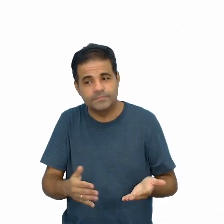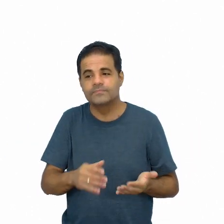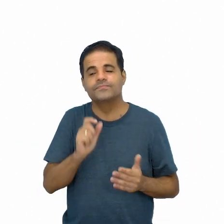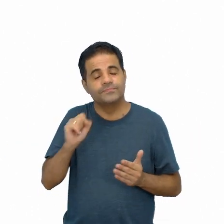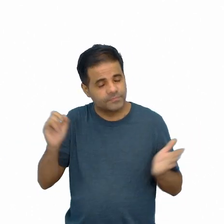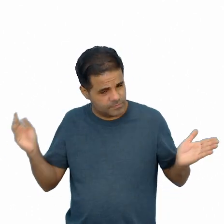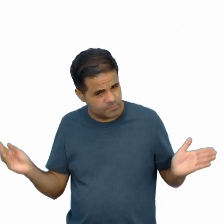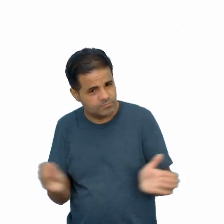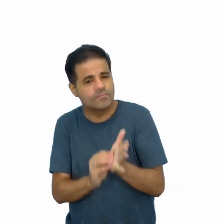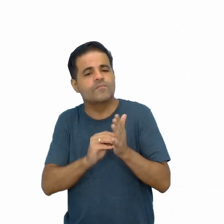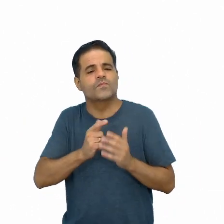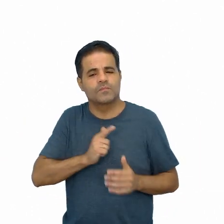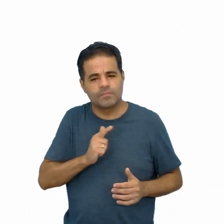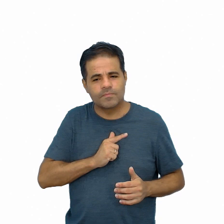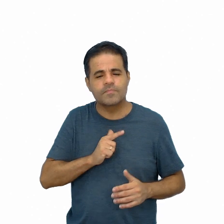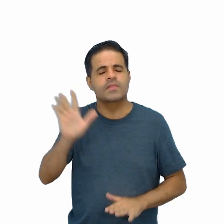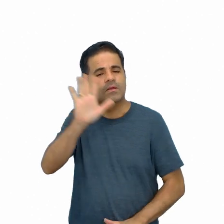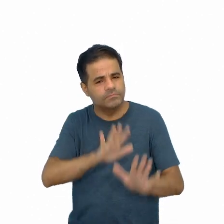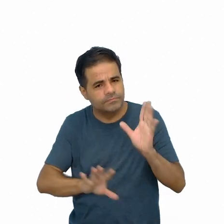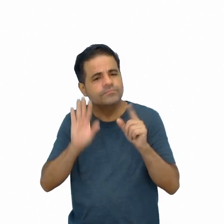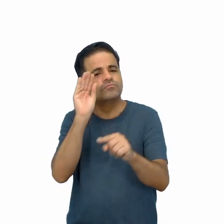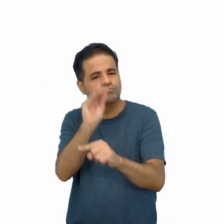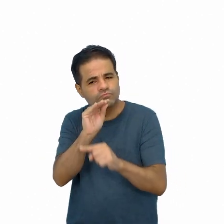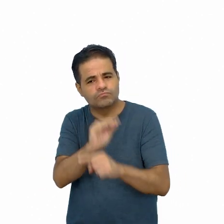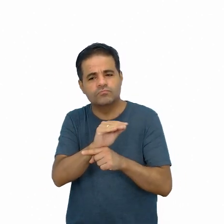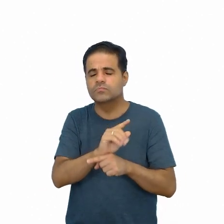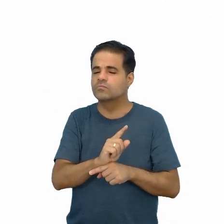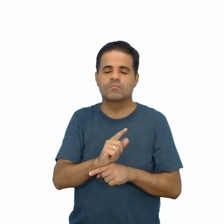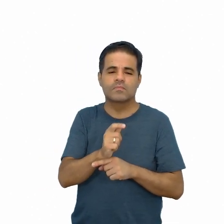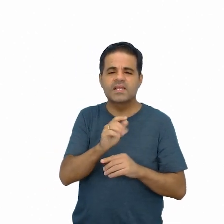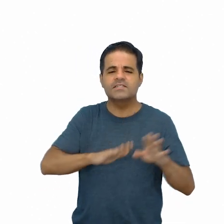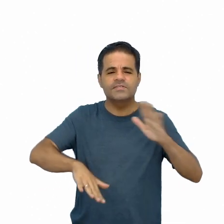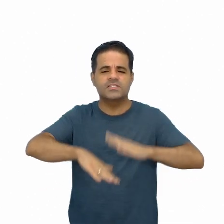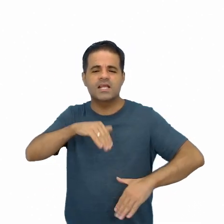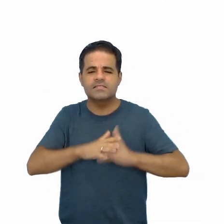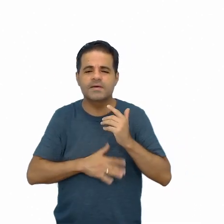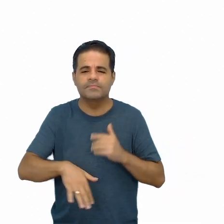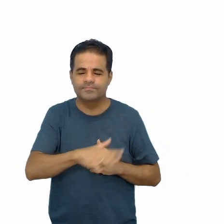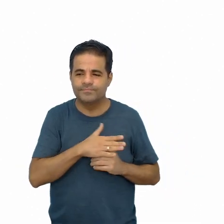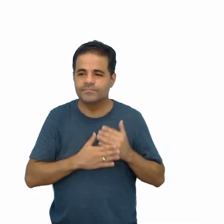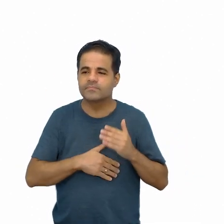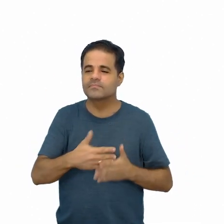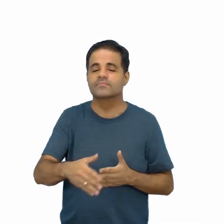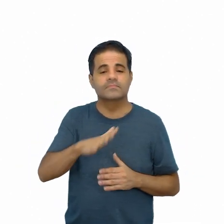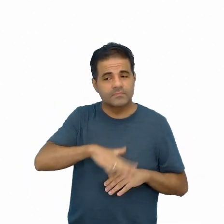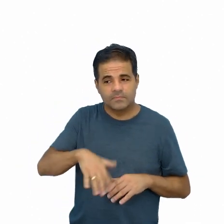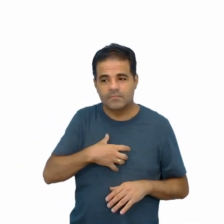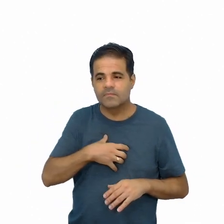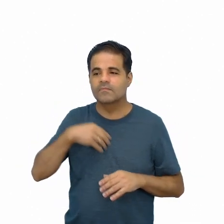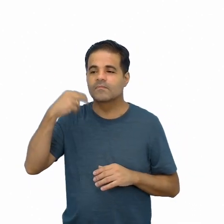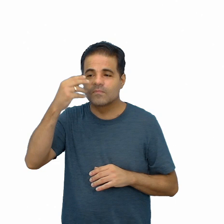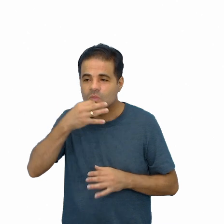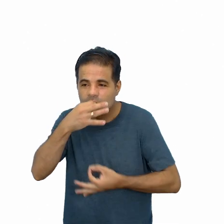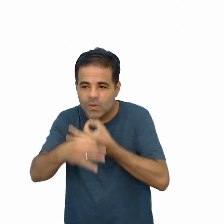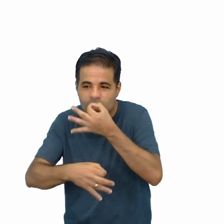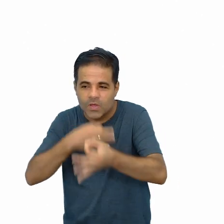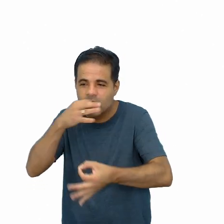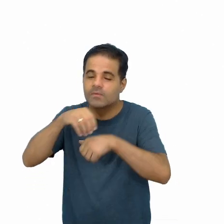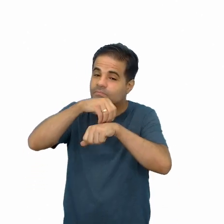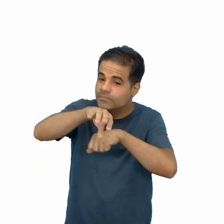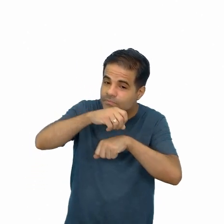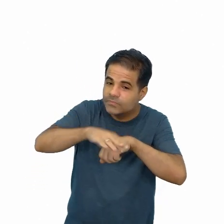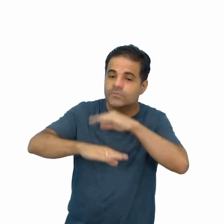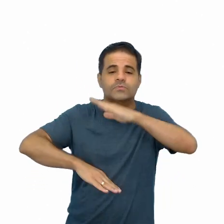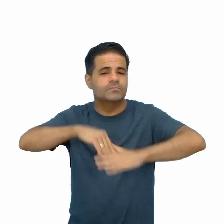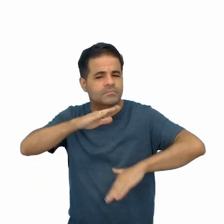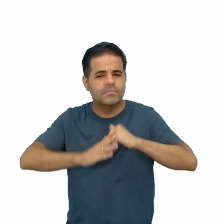sempre tenham esse cuidado, né? A gente não está impondo como você deve trabalhar, a gente está sugerindo práticas